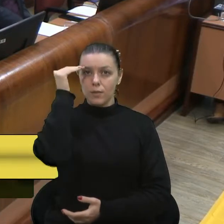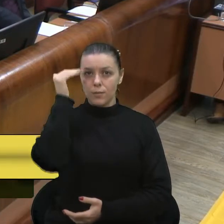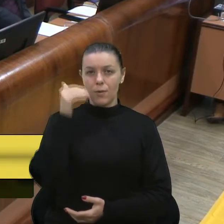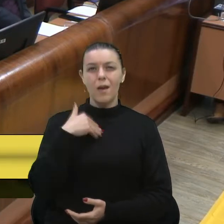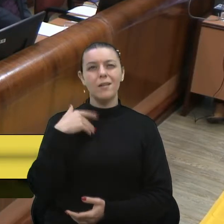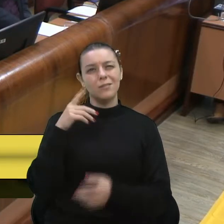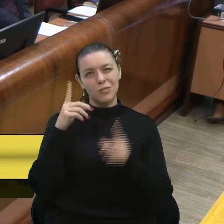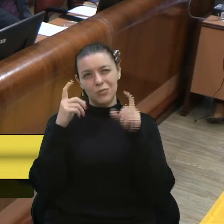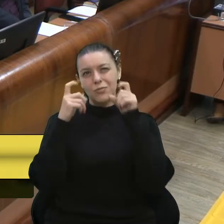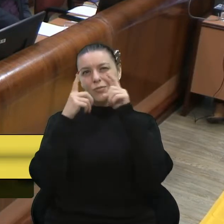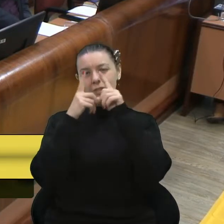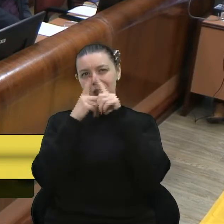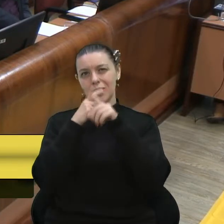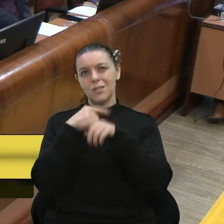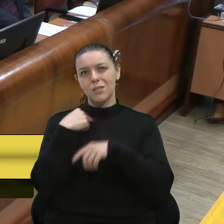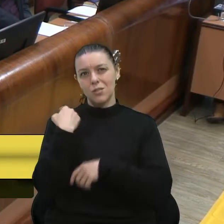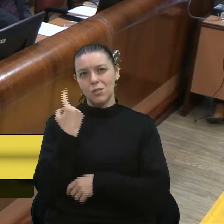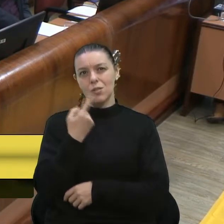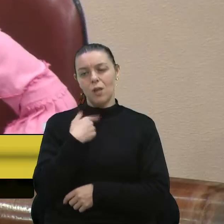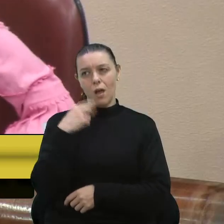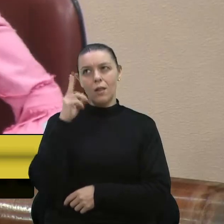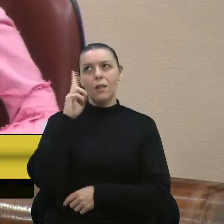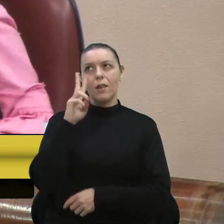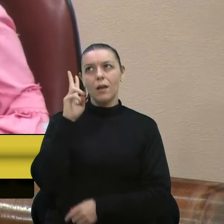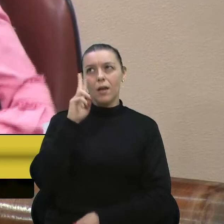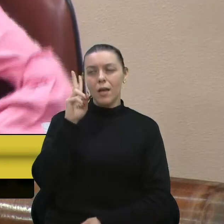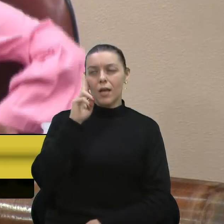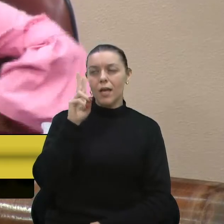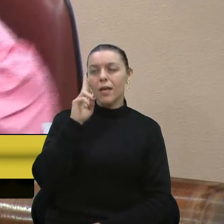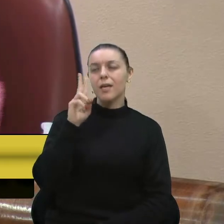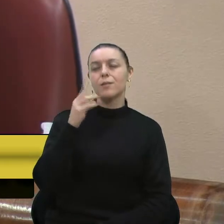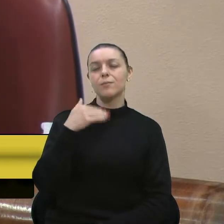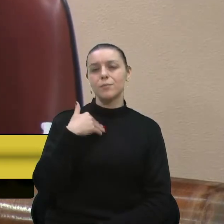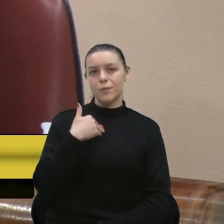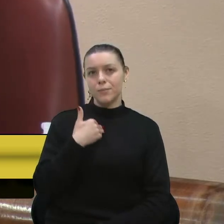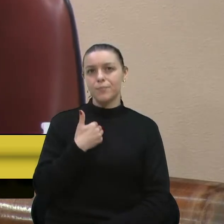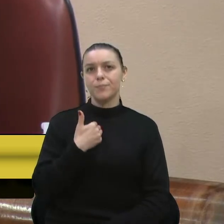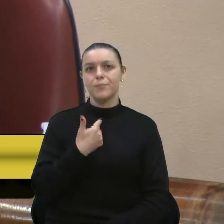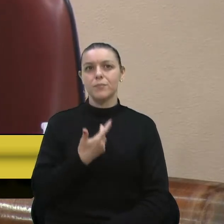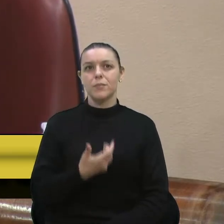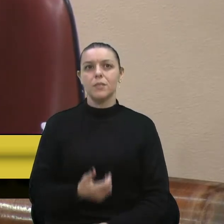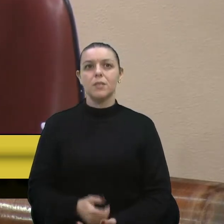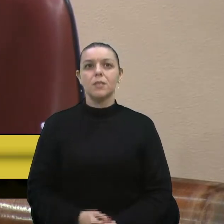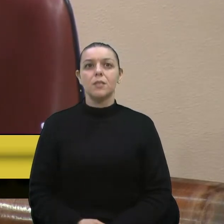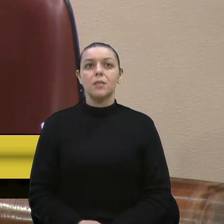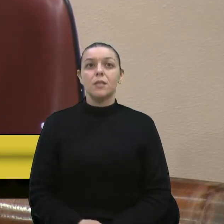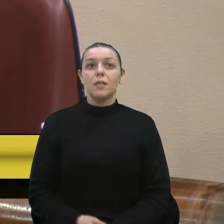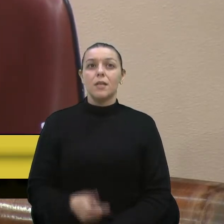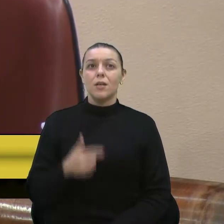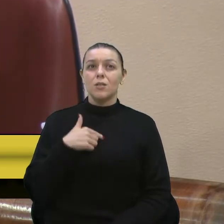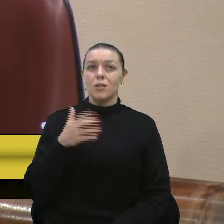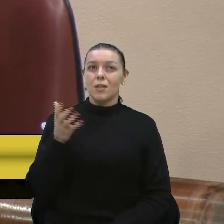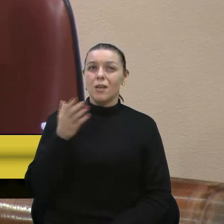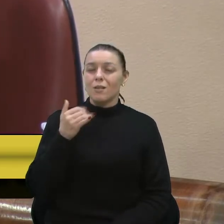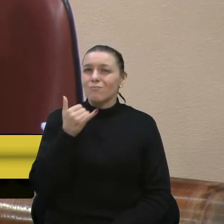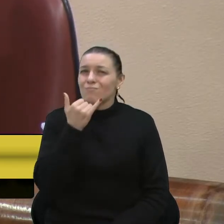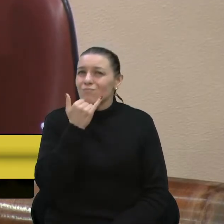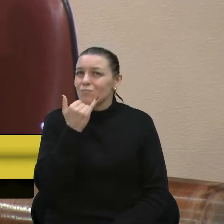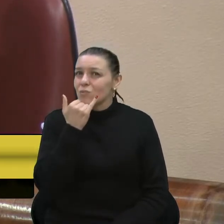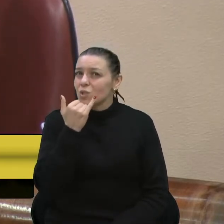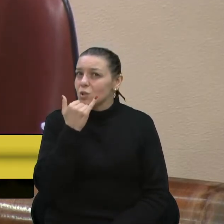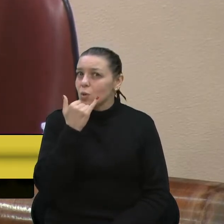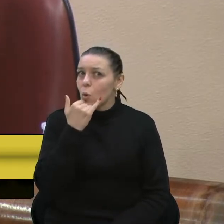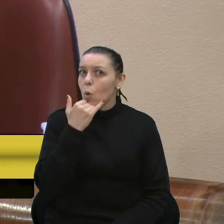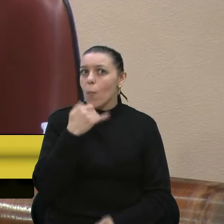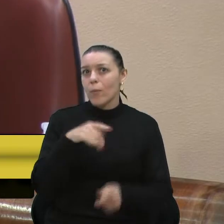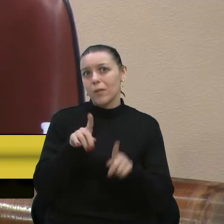gente se emociona muito em lembrar do Cancian. Eu me emociono profundamente. E já quero começar pedindo desculpa para ele,